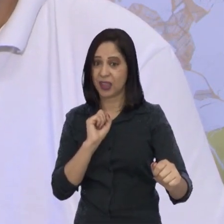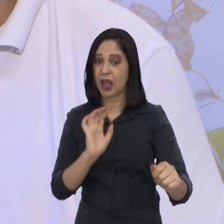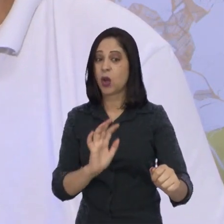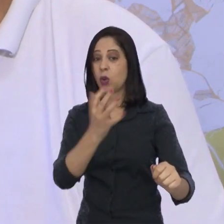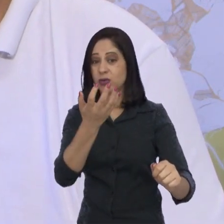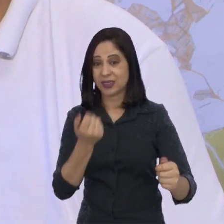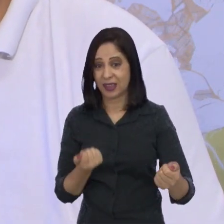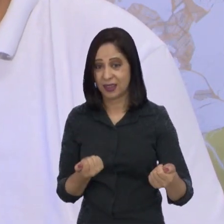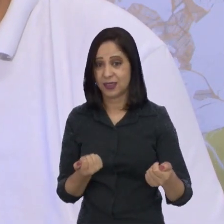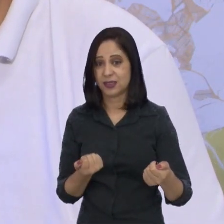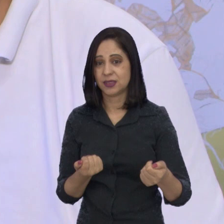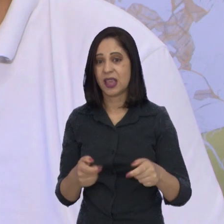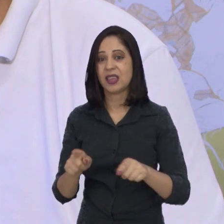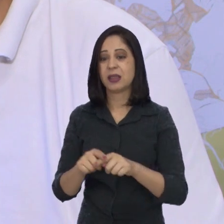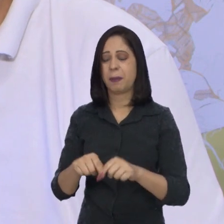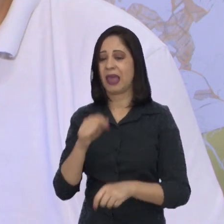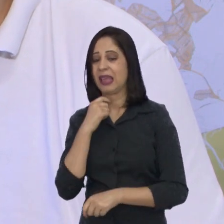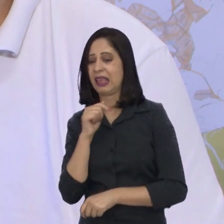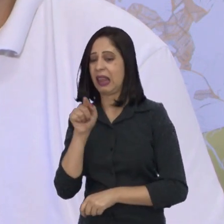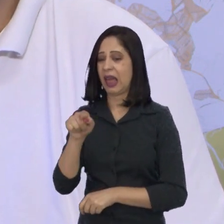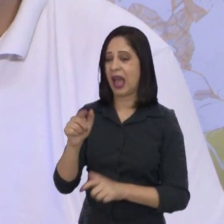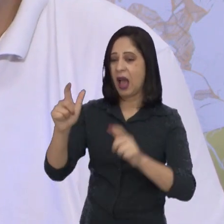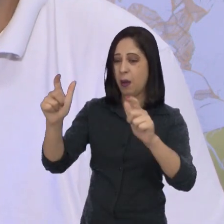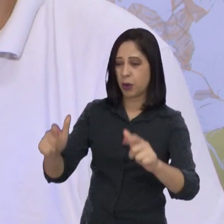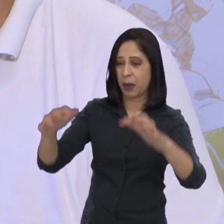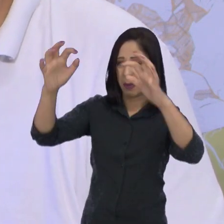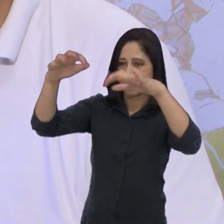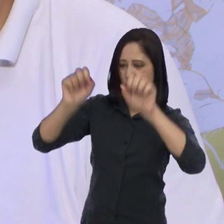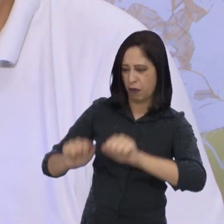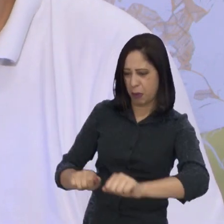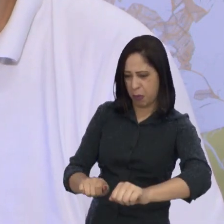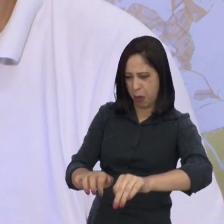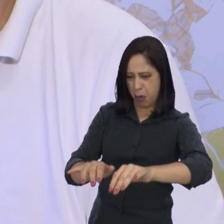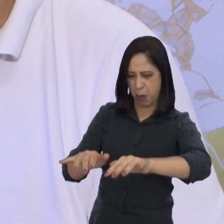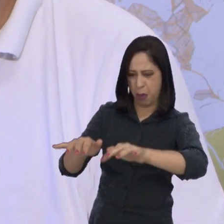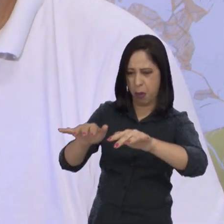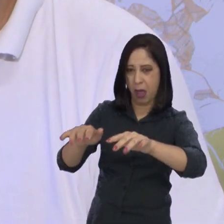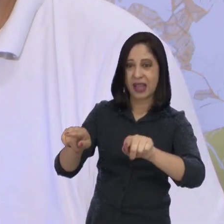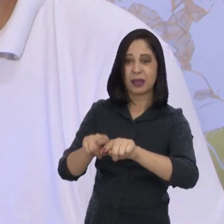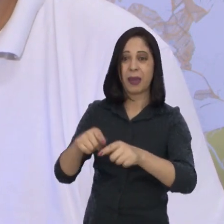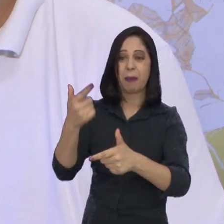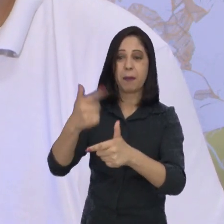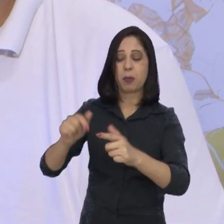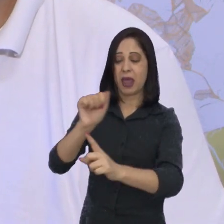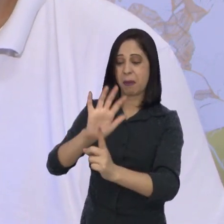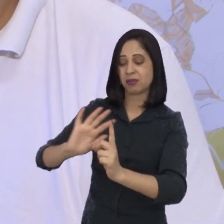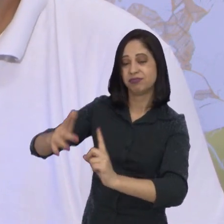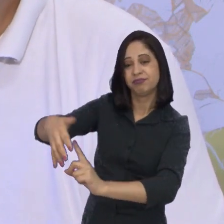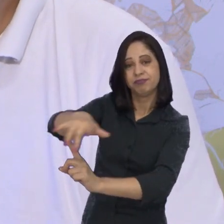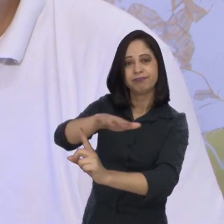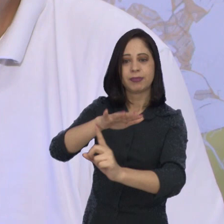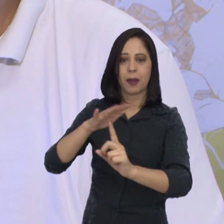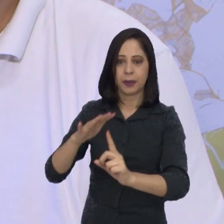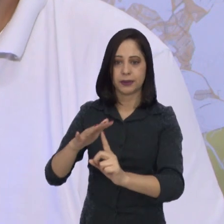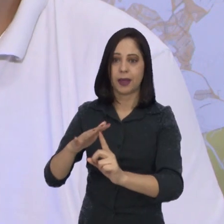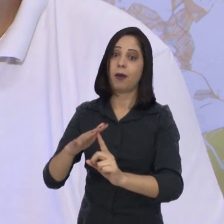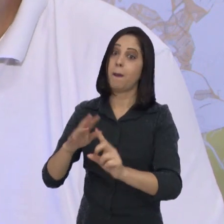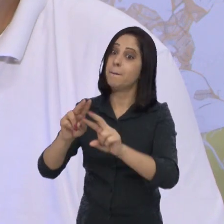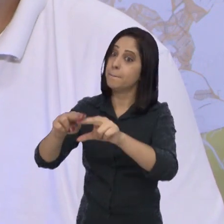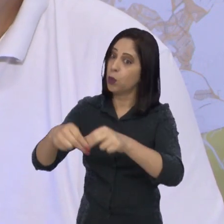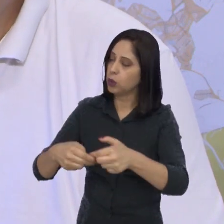risco, em um local que tem problema de inundação, em um local que tem problemas ambientais. Então, essa